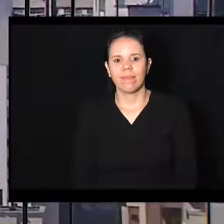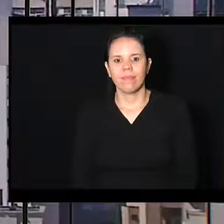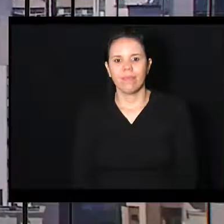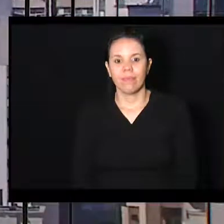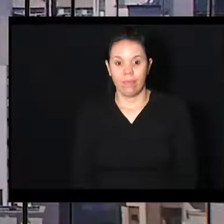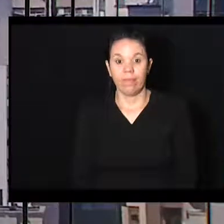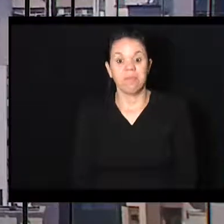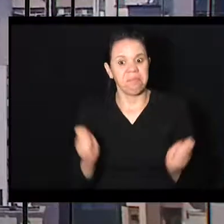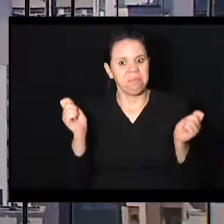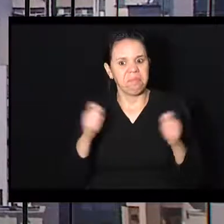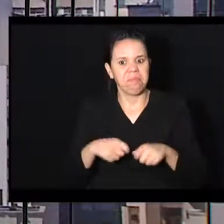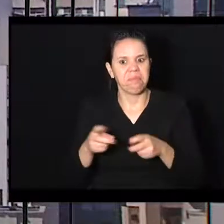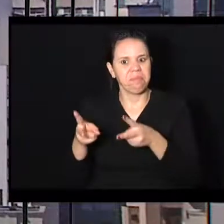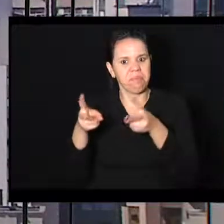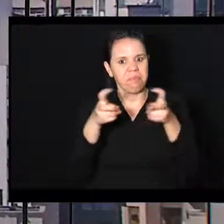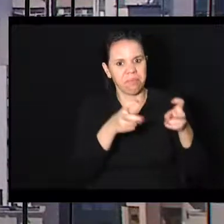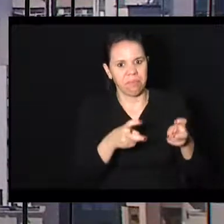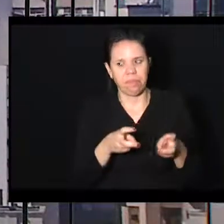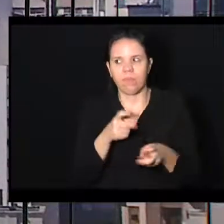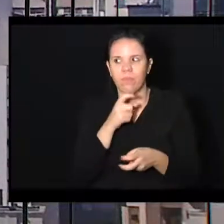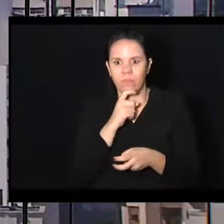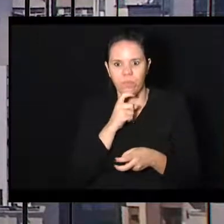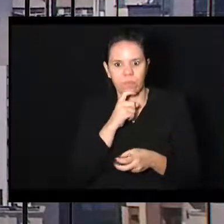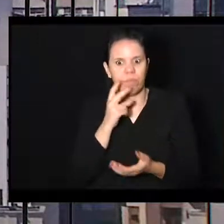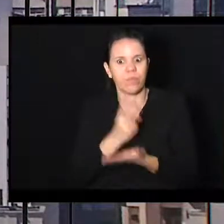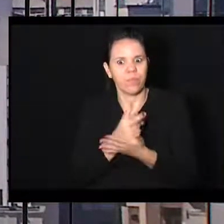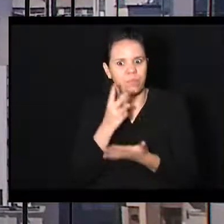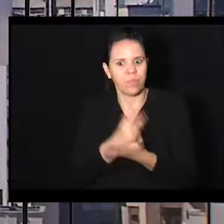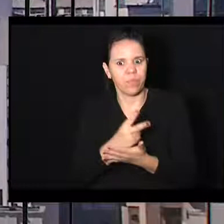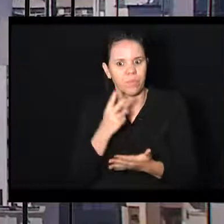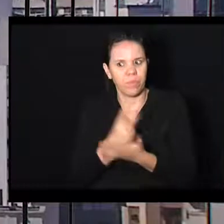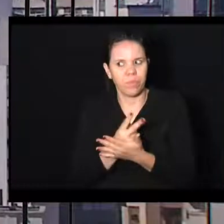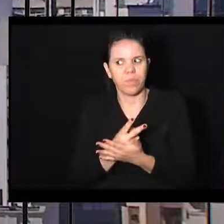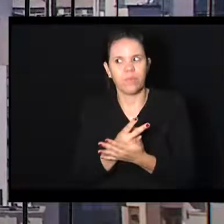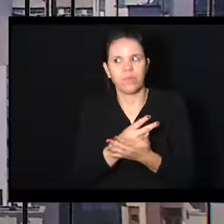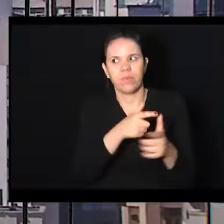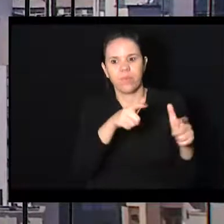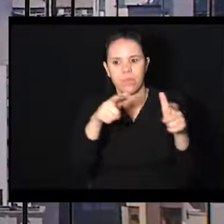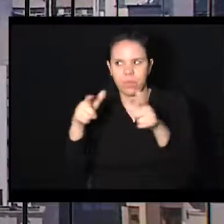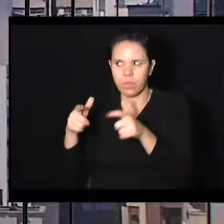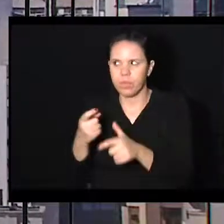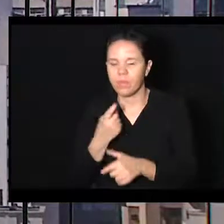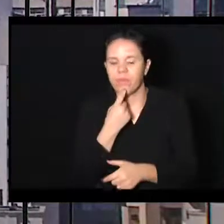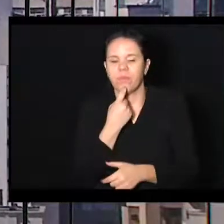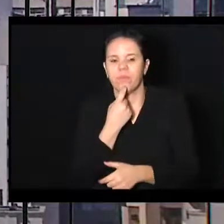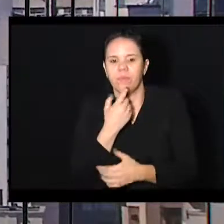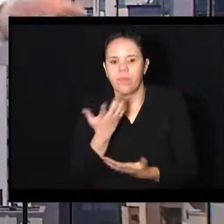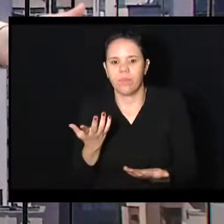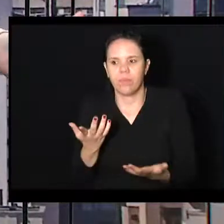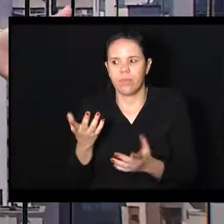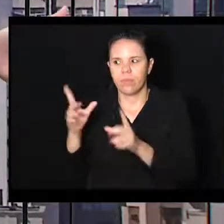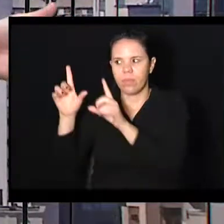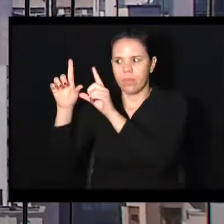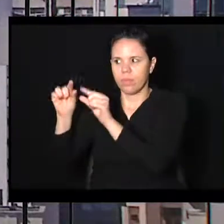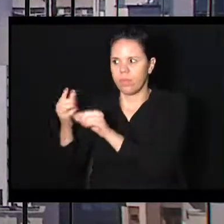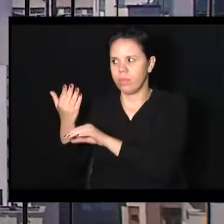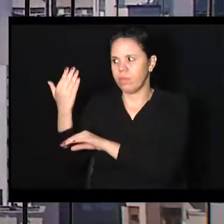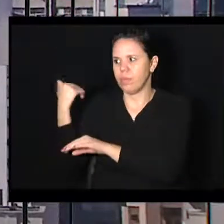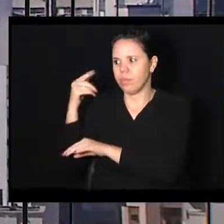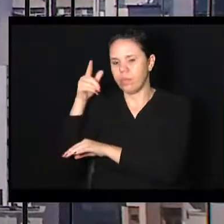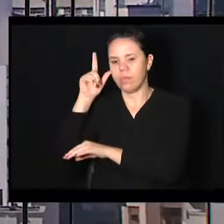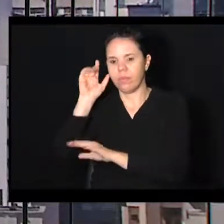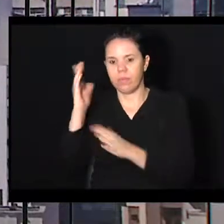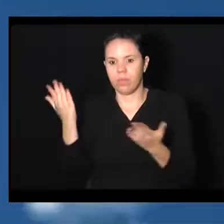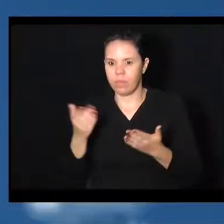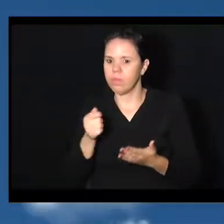Dá para perceber que a frente fria permanece na região de Campinas. O frio diminuiu em relação a ontem,